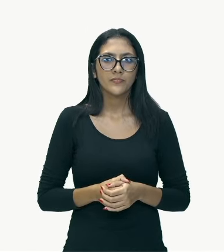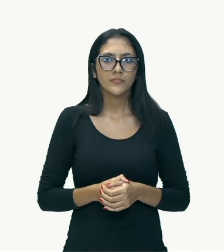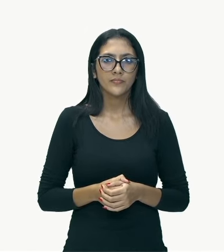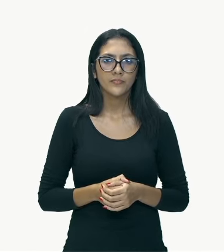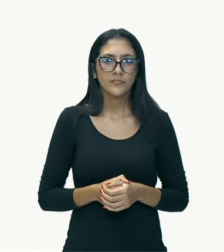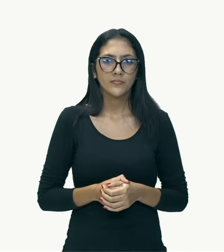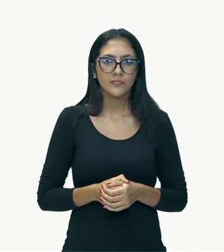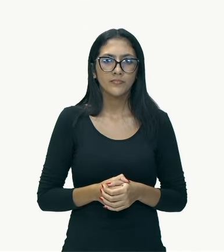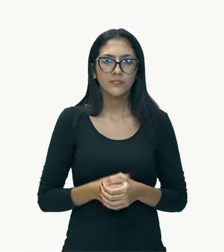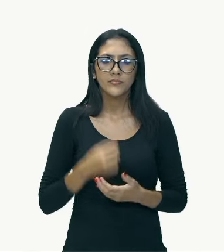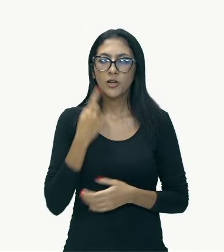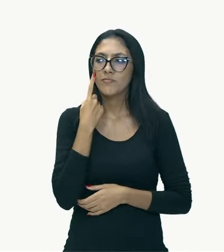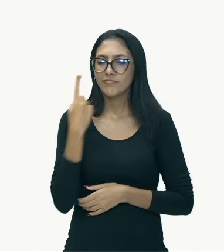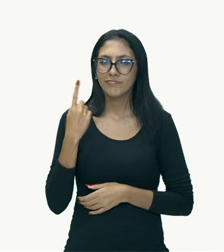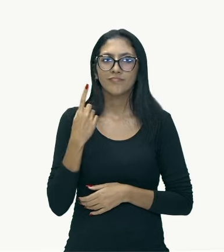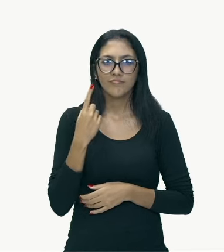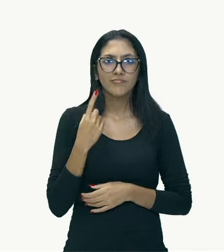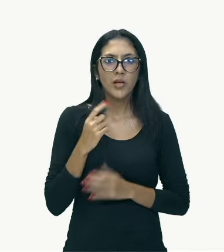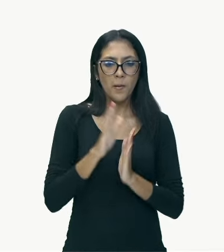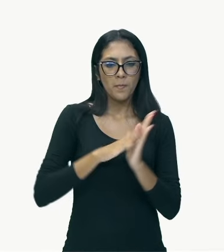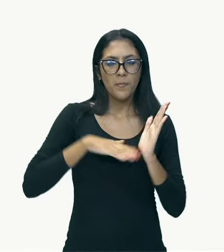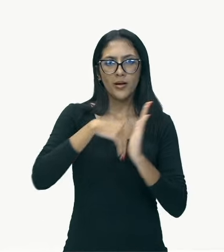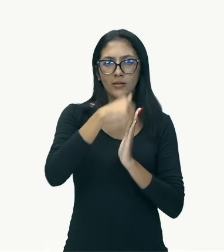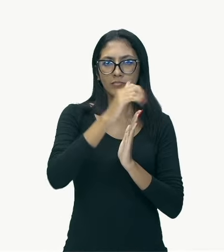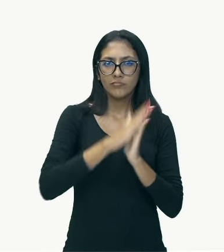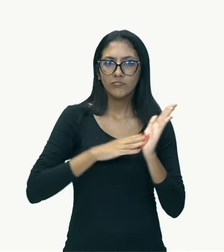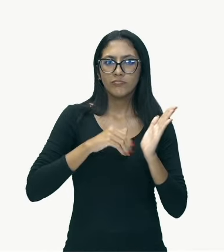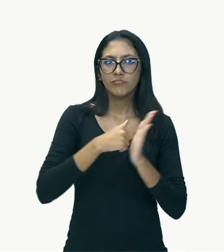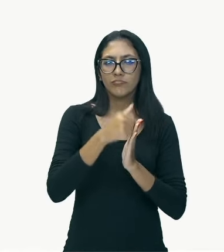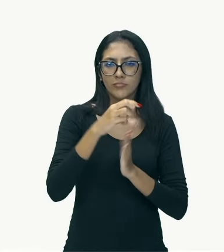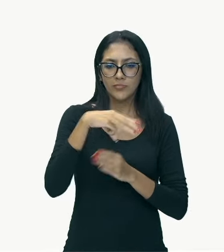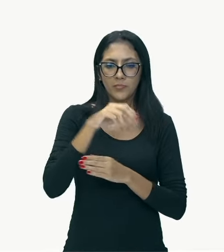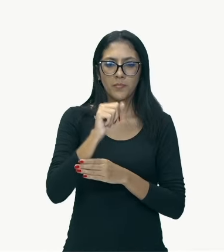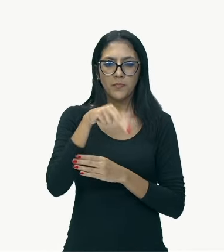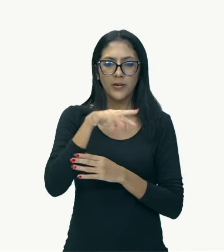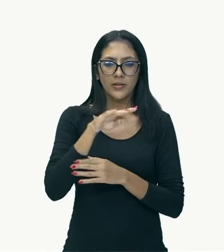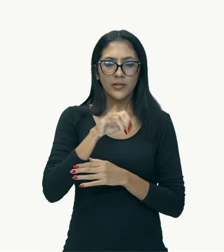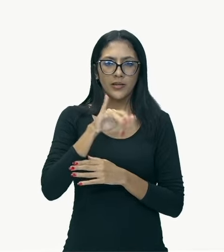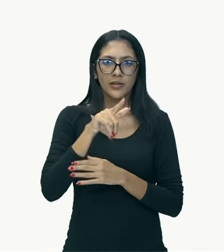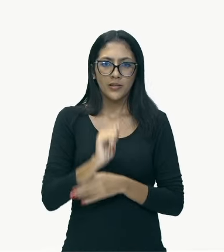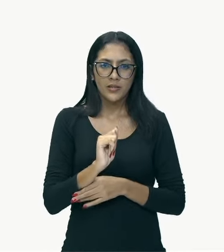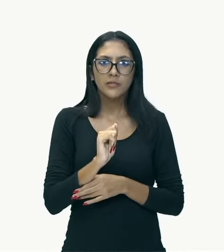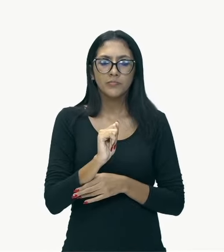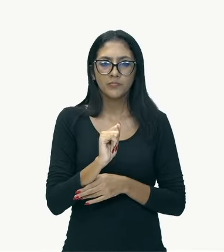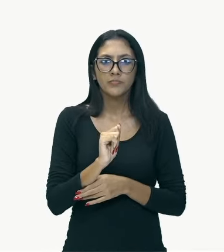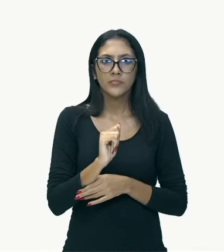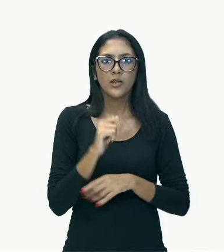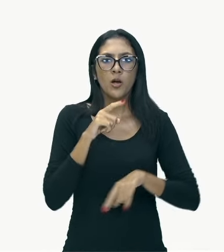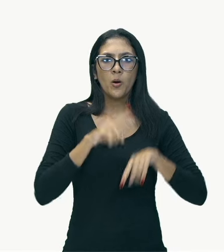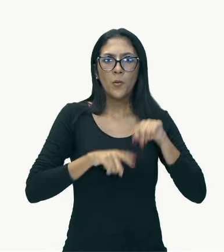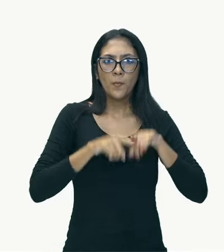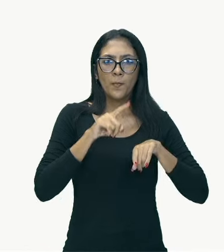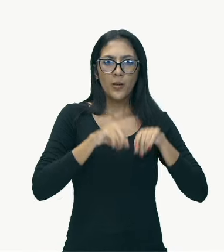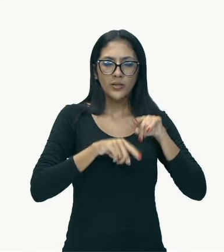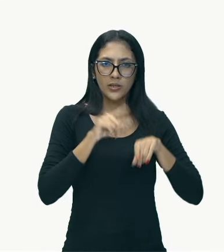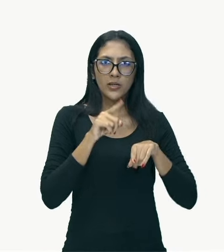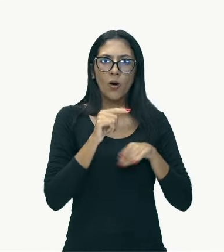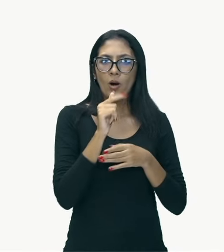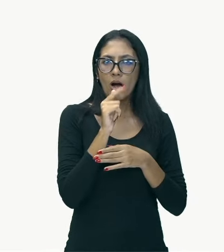Temos a manteiga, que é uma emulsão, é sua classificação, tendo como disperso líquido,